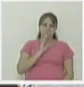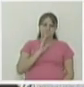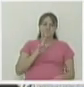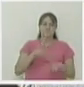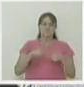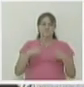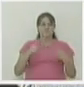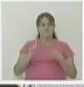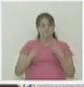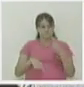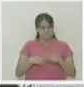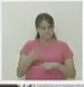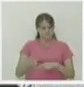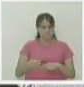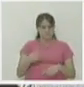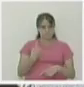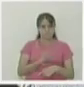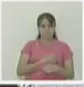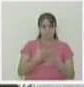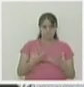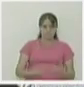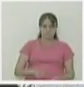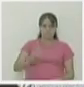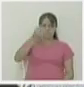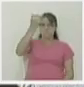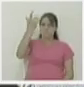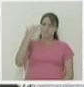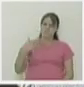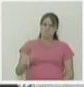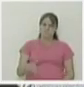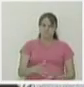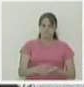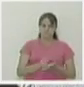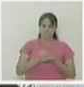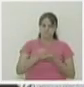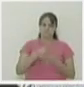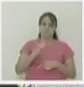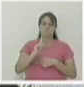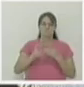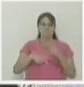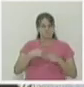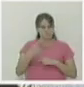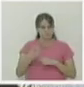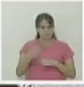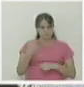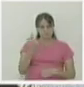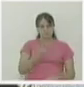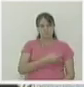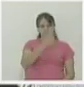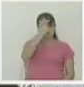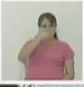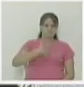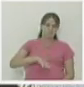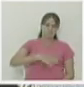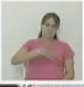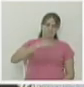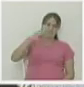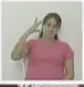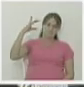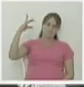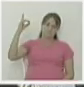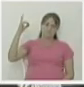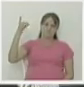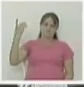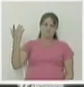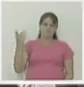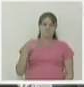depois de recebermos a graça da salvação, depois de nos tornarmos filhos de Deus, é evidente, nós